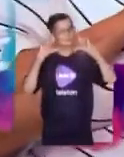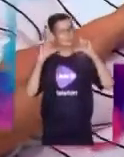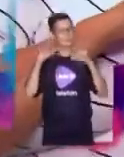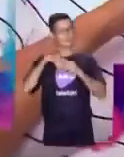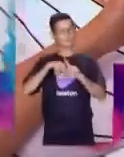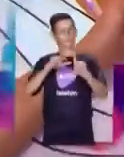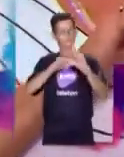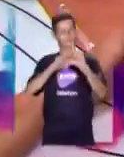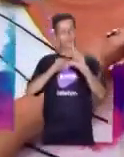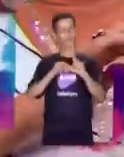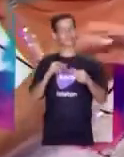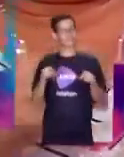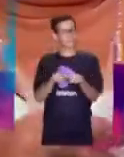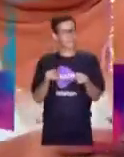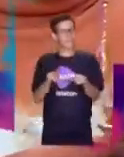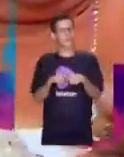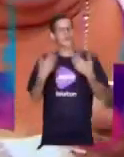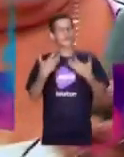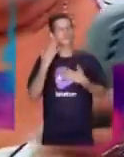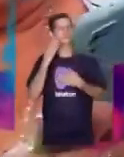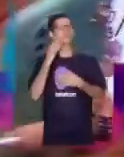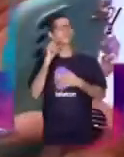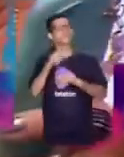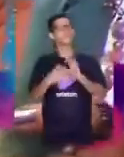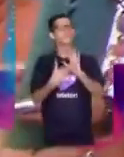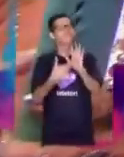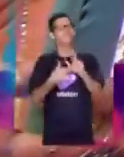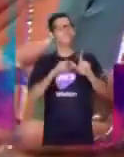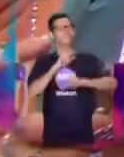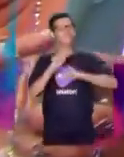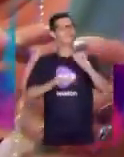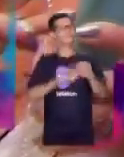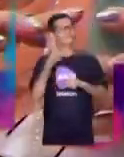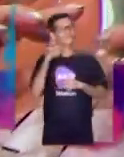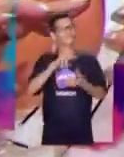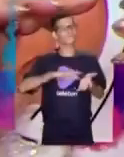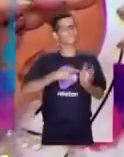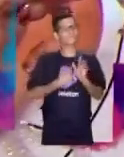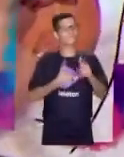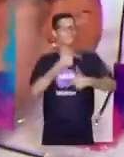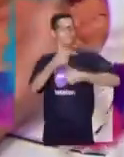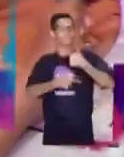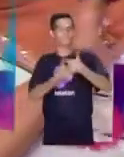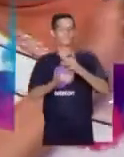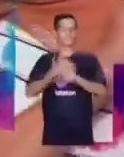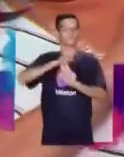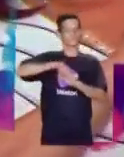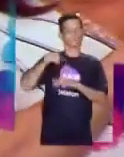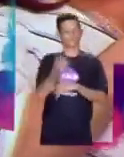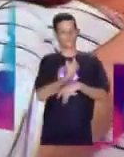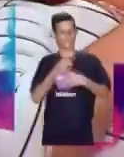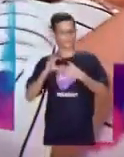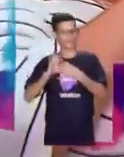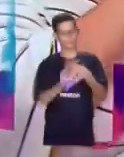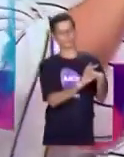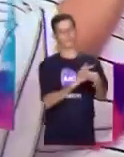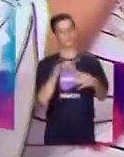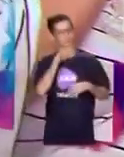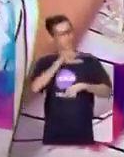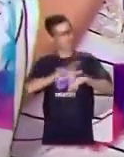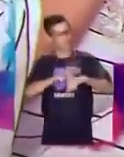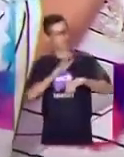Eu quero dizer, quero saber o que que isso representa para você, esse trabalho que a gente está fazendo junto e que